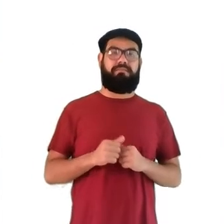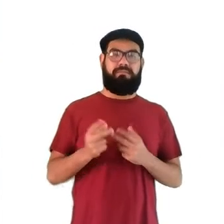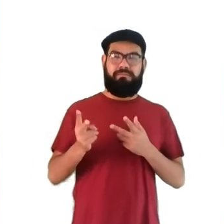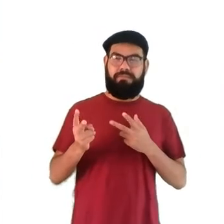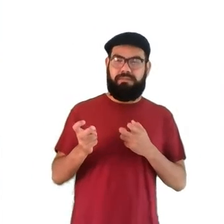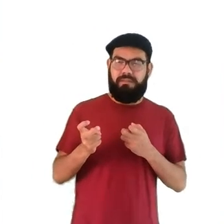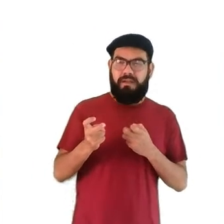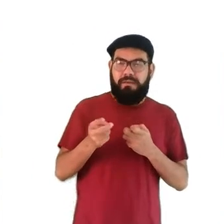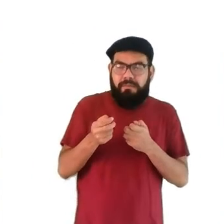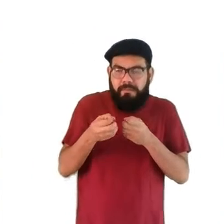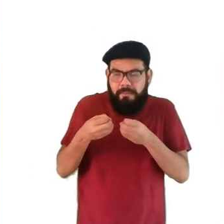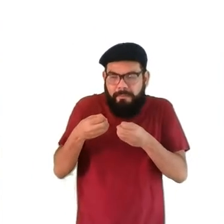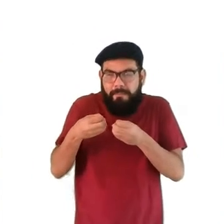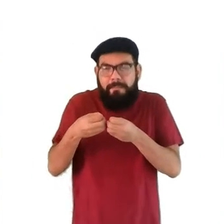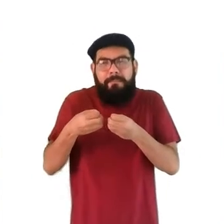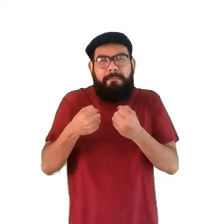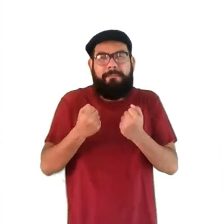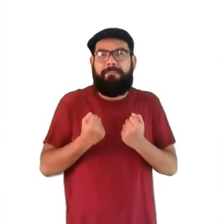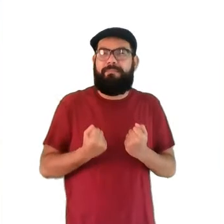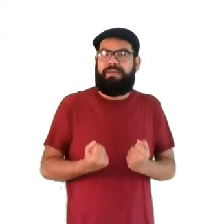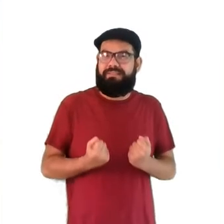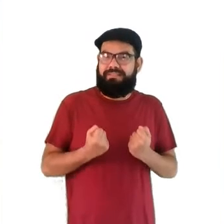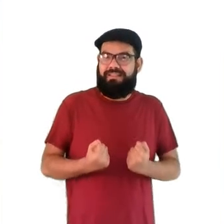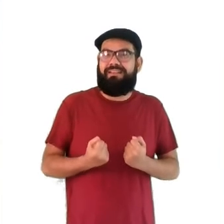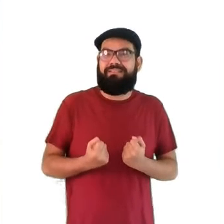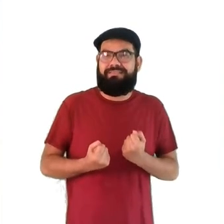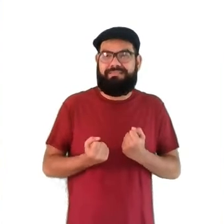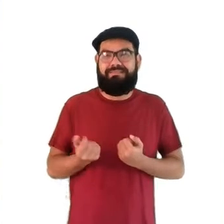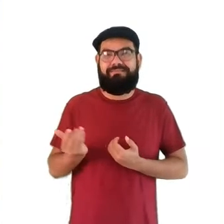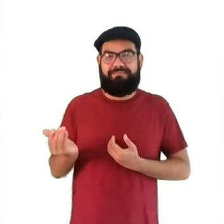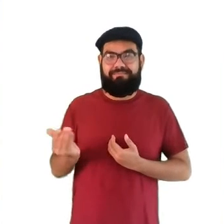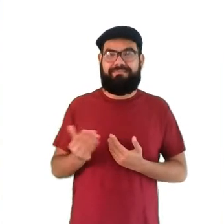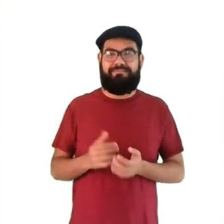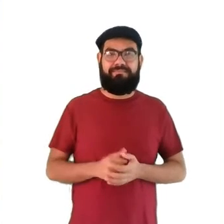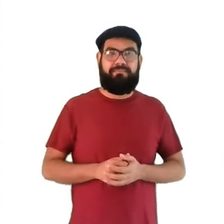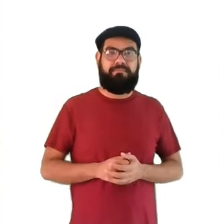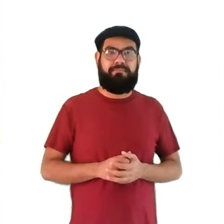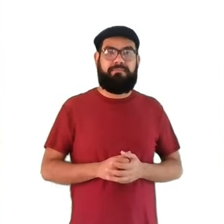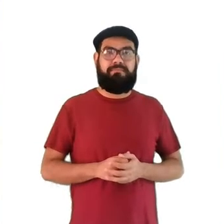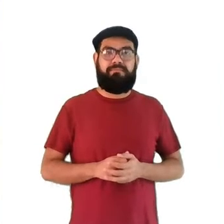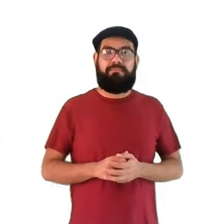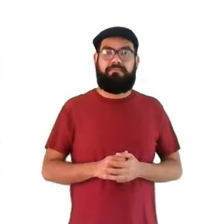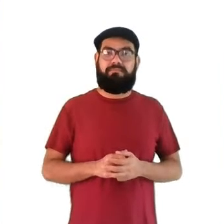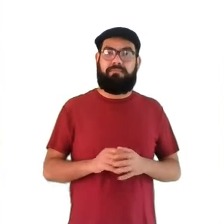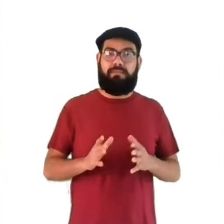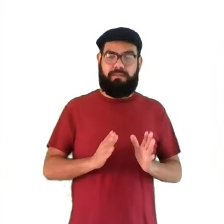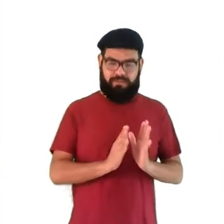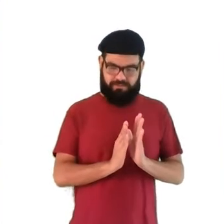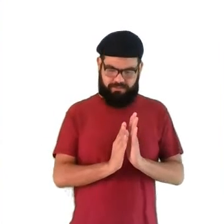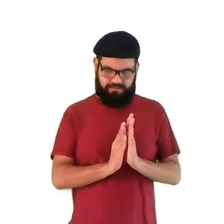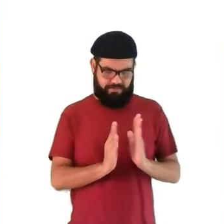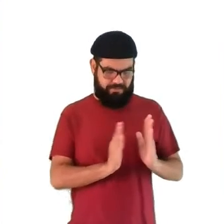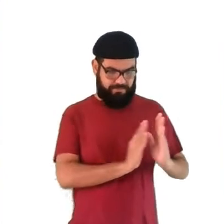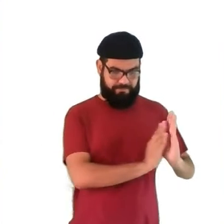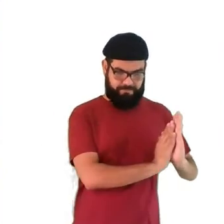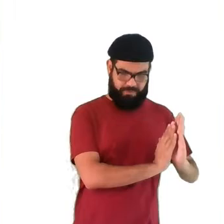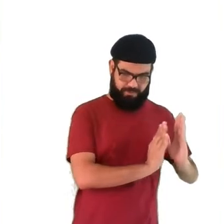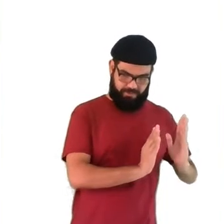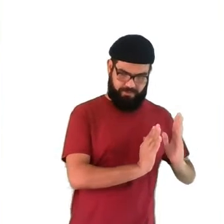mais pesado, né, a situação. Ou seja, normalmente nessa fase é onde as pessoas já